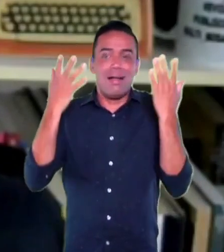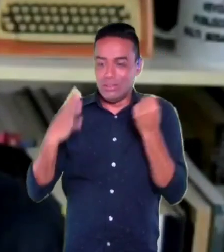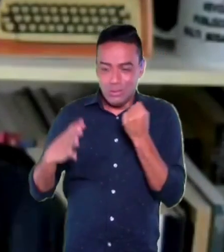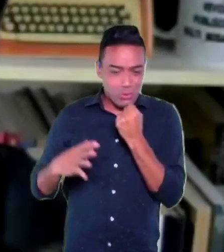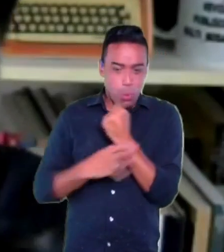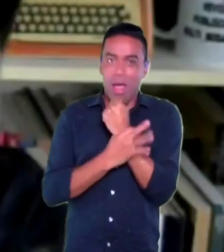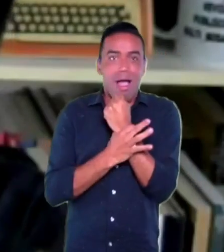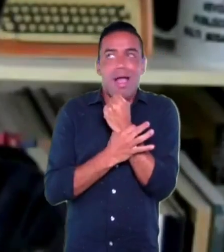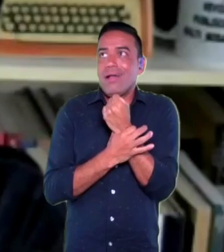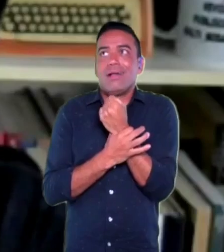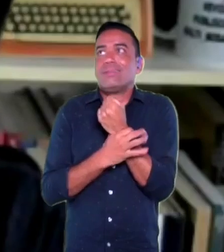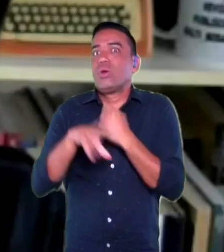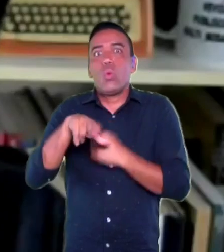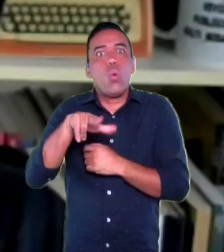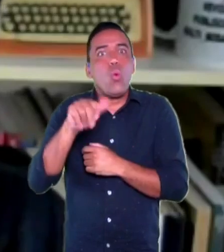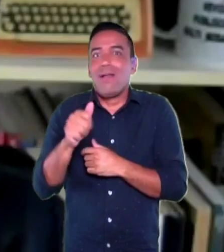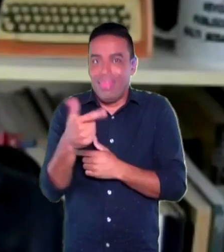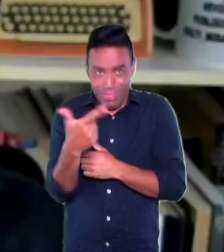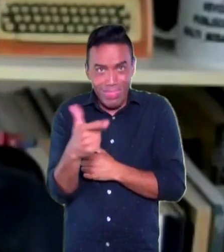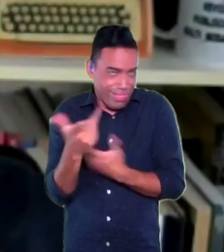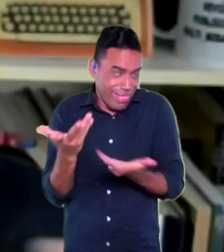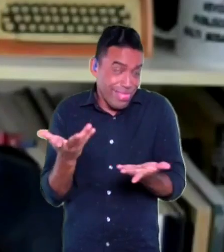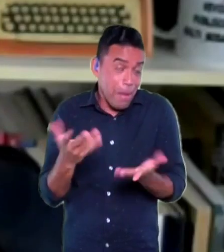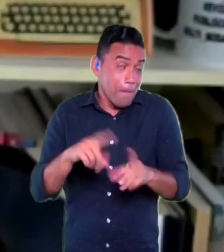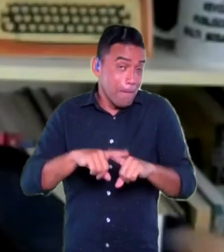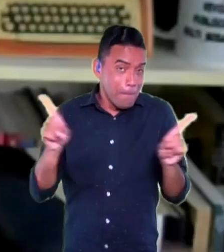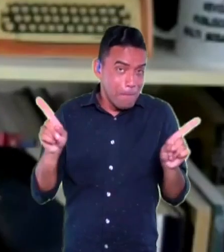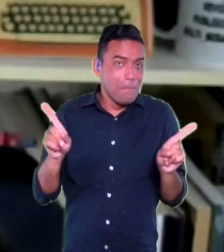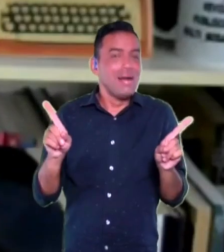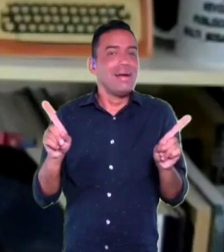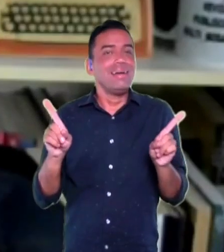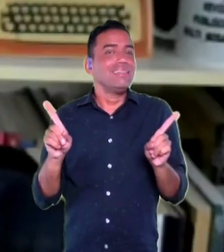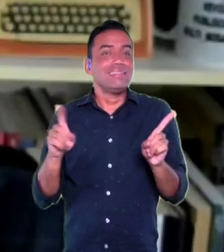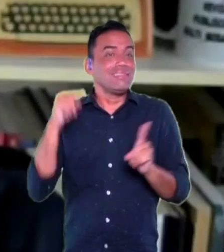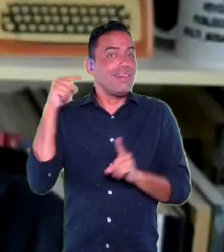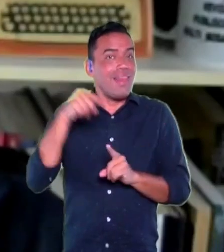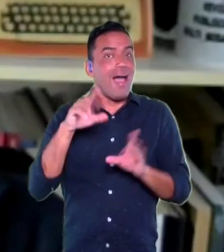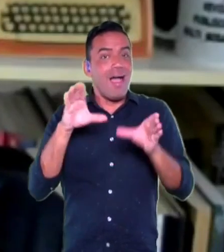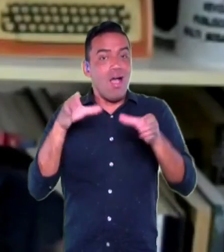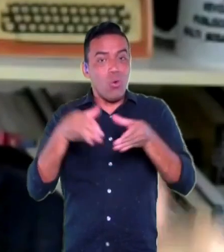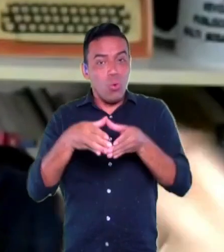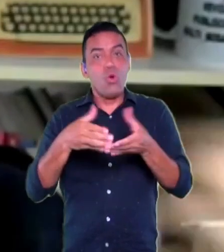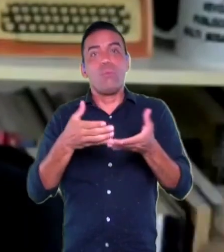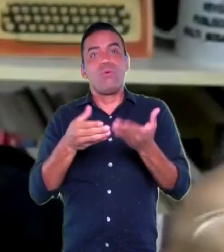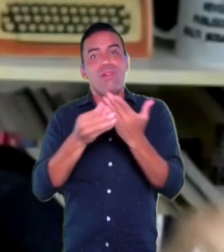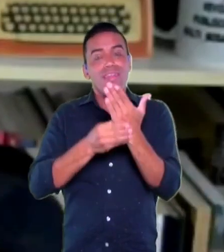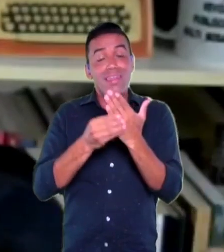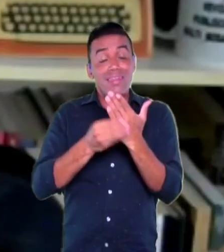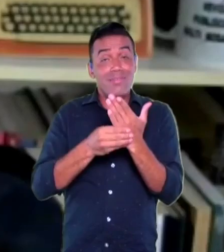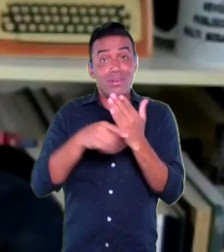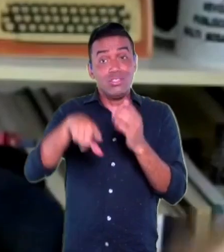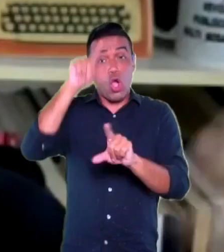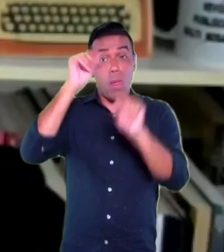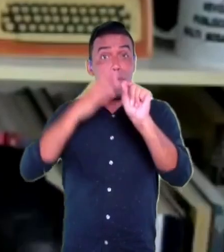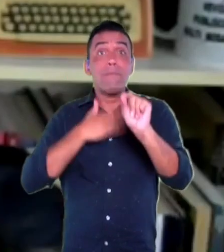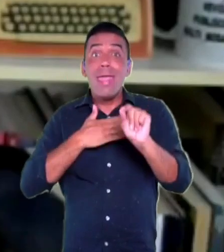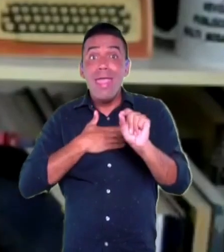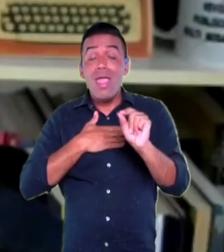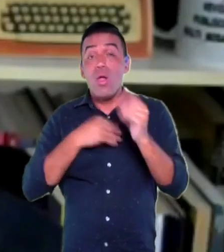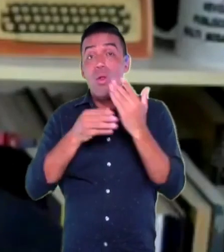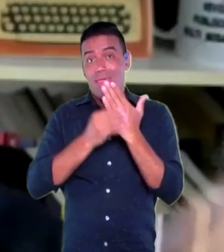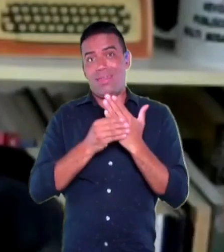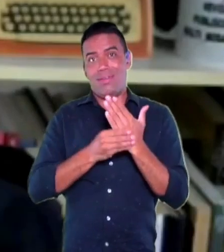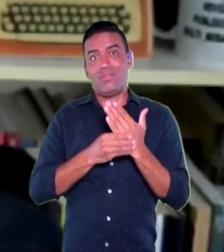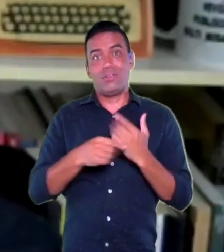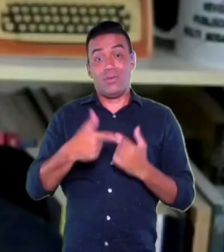gente não tem nunca mesmo, mas é uma coisa menos ainda, né? Para falar o nome do livro aí, menos ainda com 20